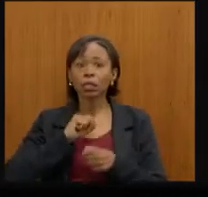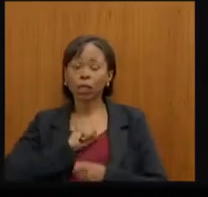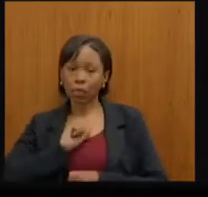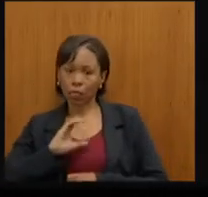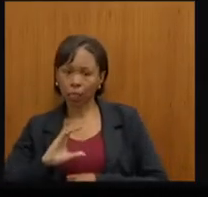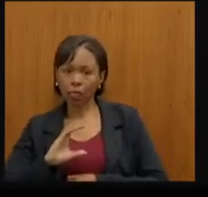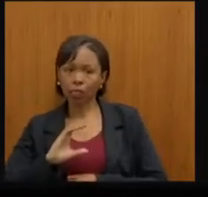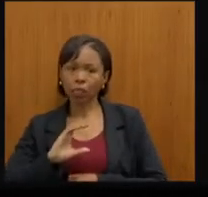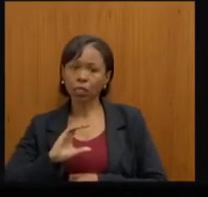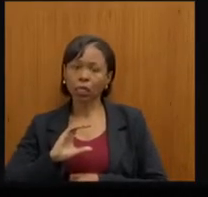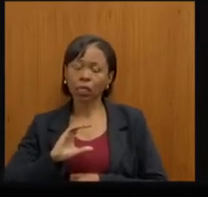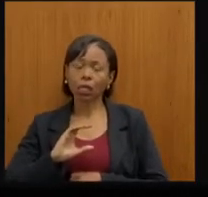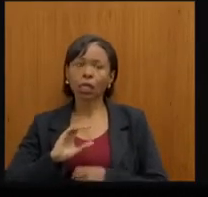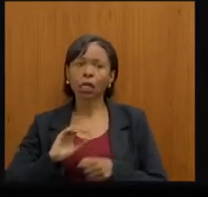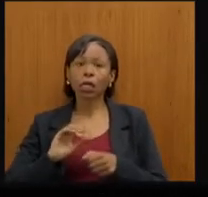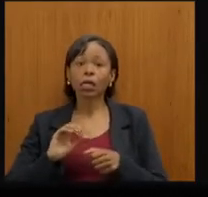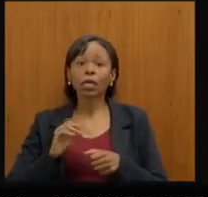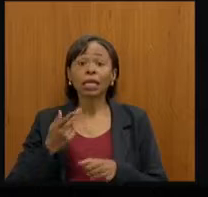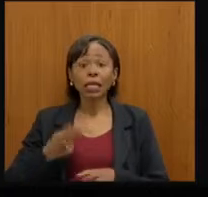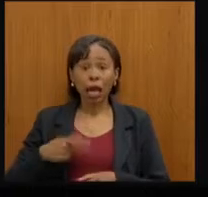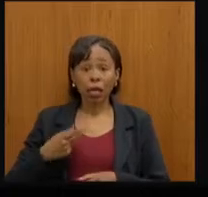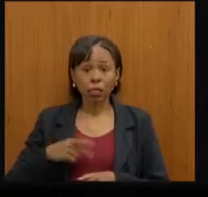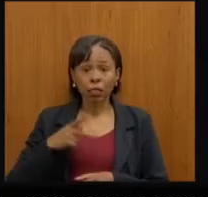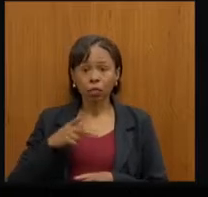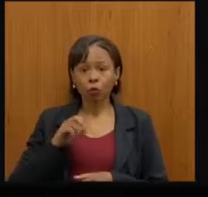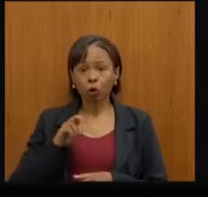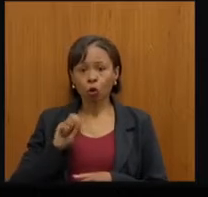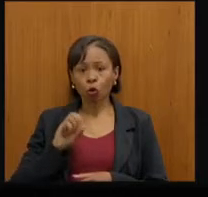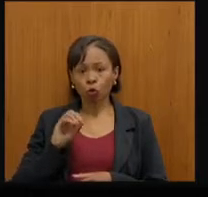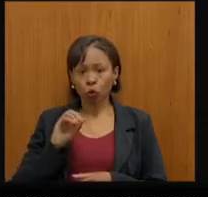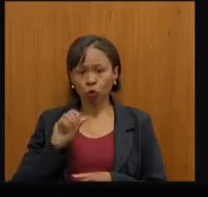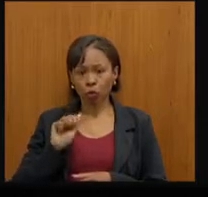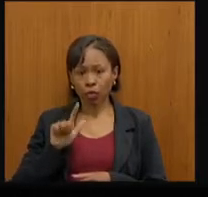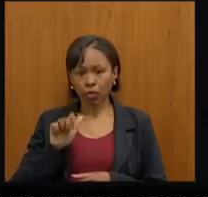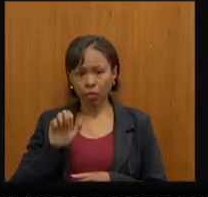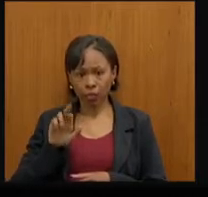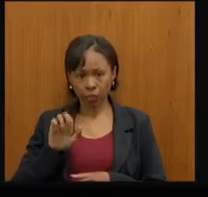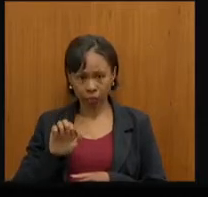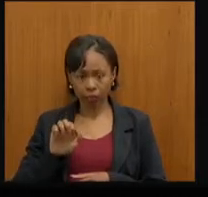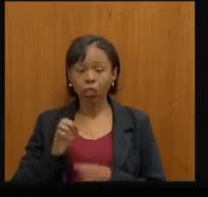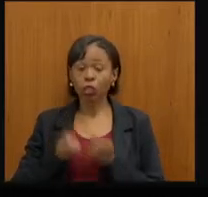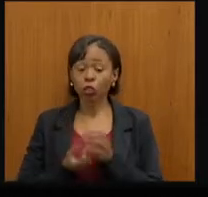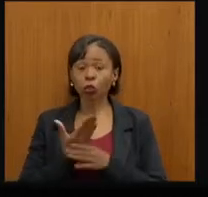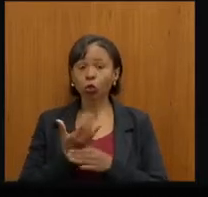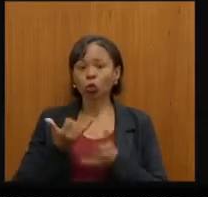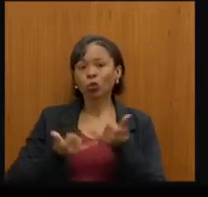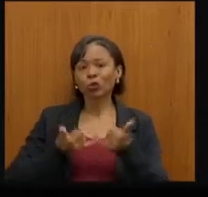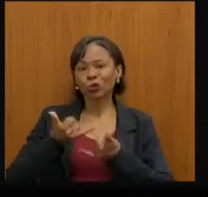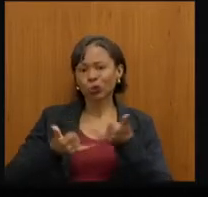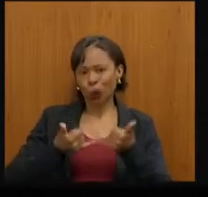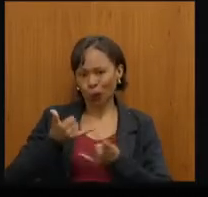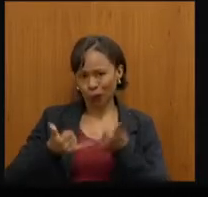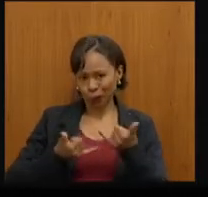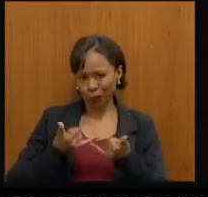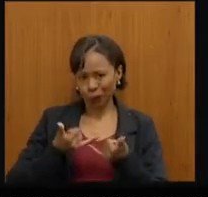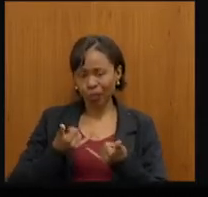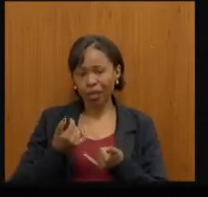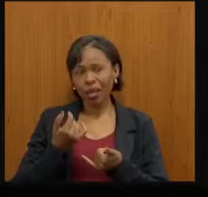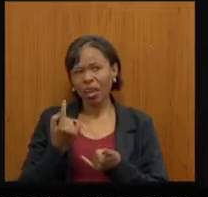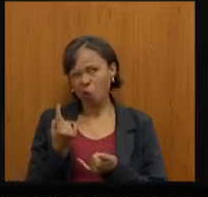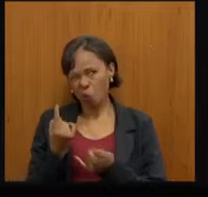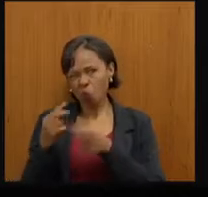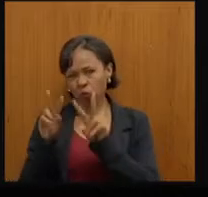chamado os ovos da Cidadania em esse jogo uma dos temas é mulheres mulheres lutas e